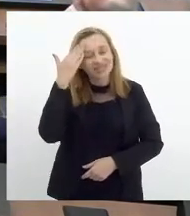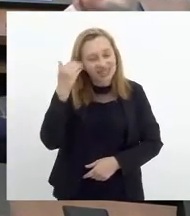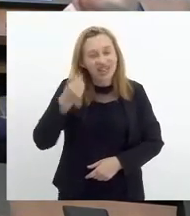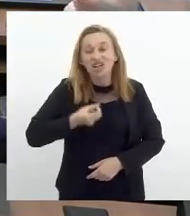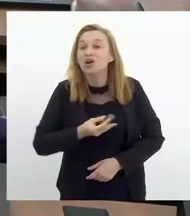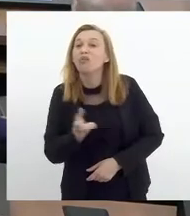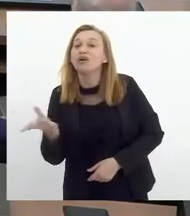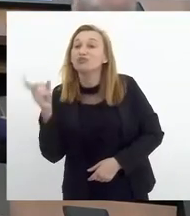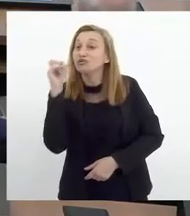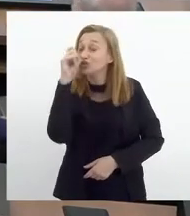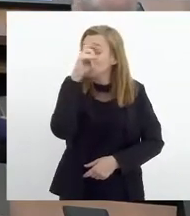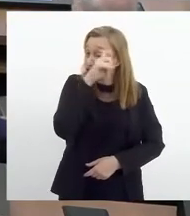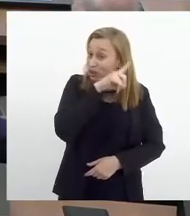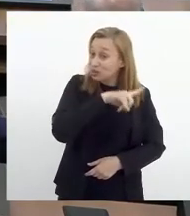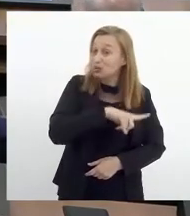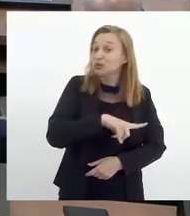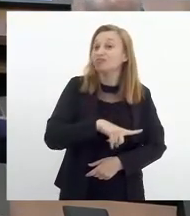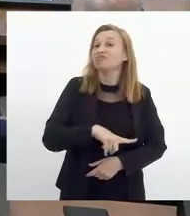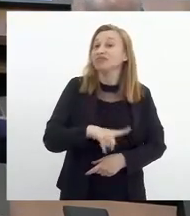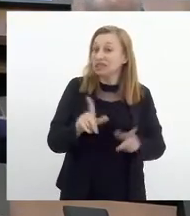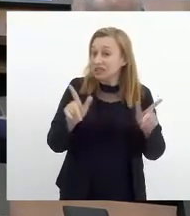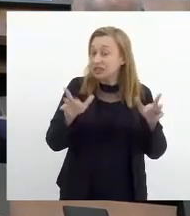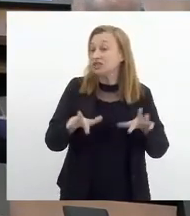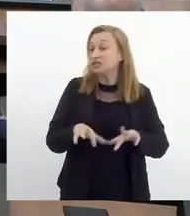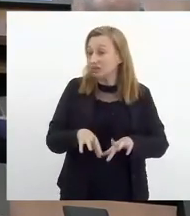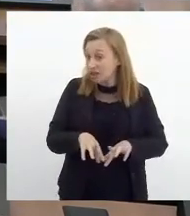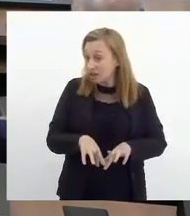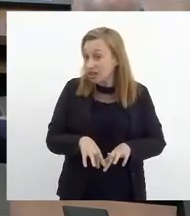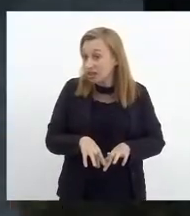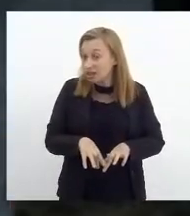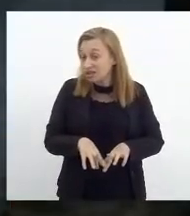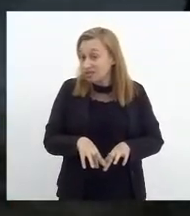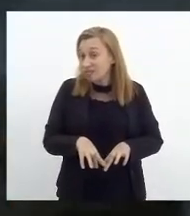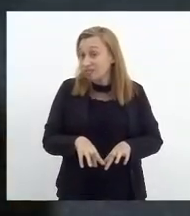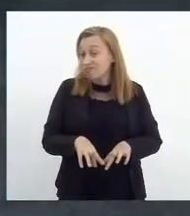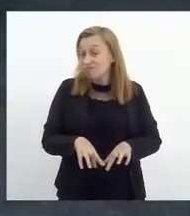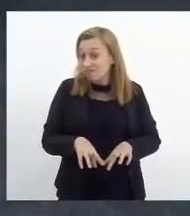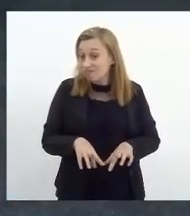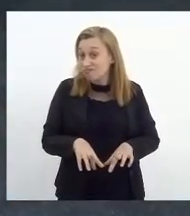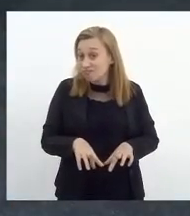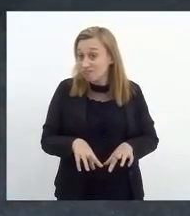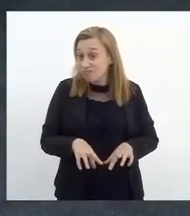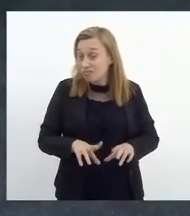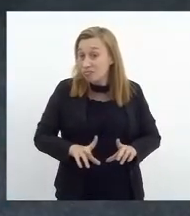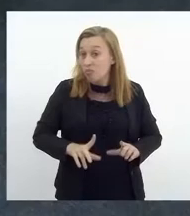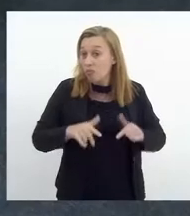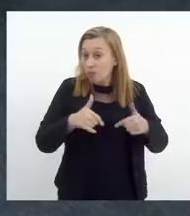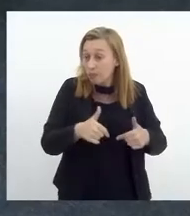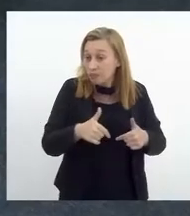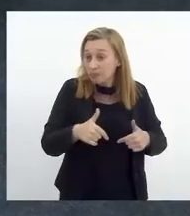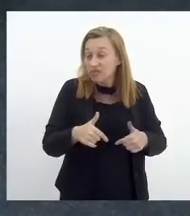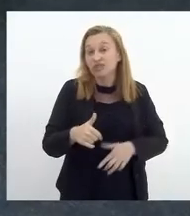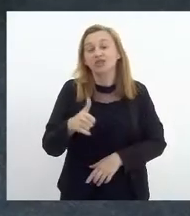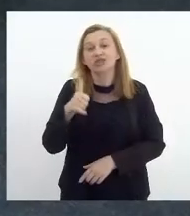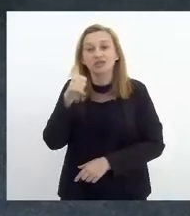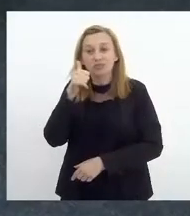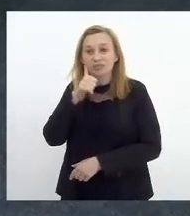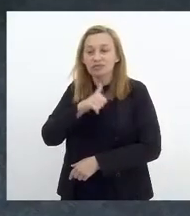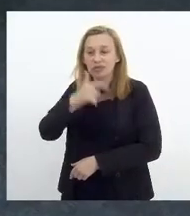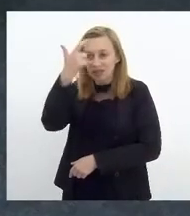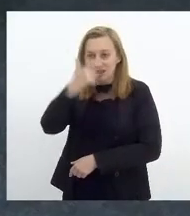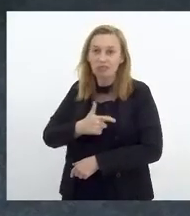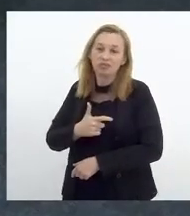foi difícil e diferente e quanto foi o exercício, o ato de ser mulher